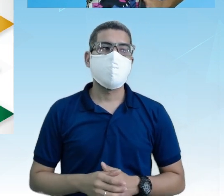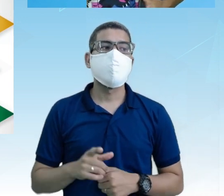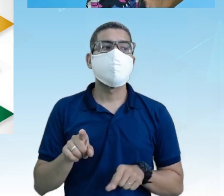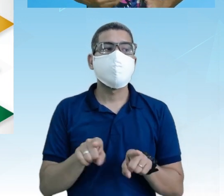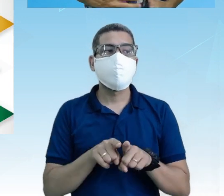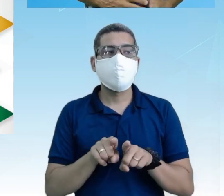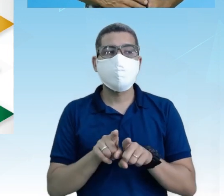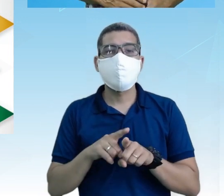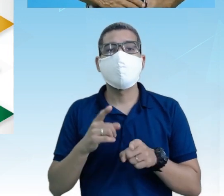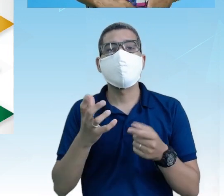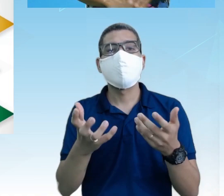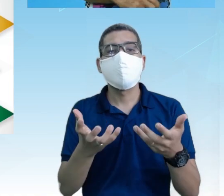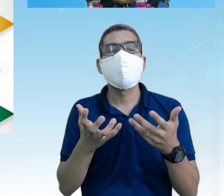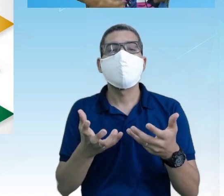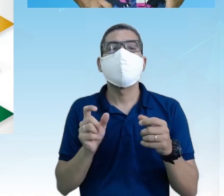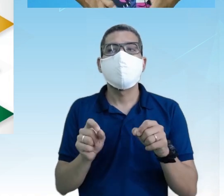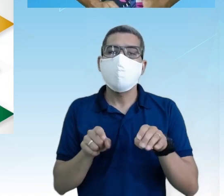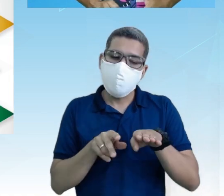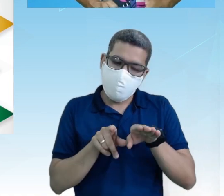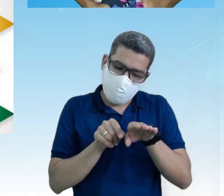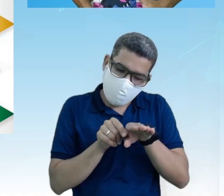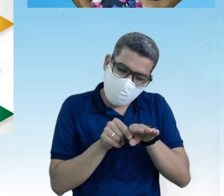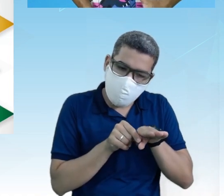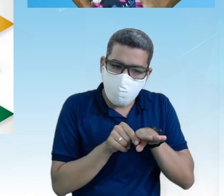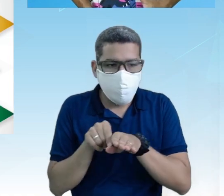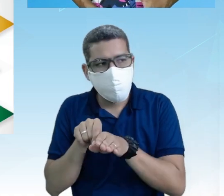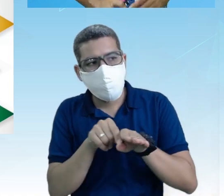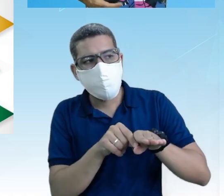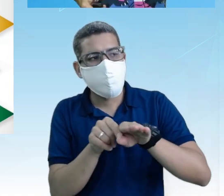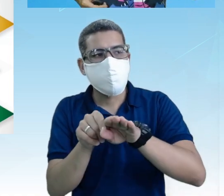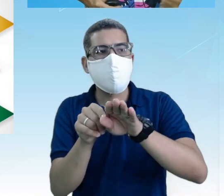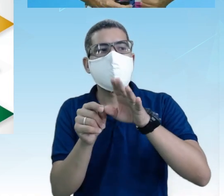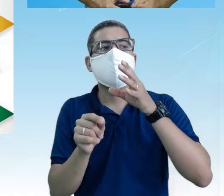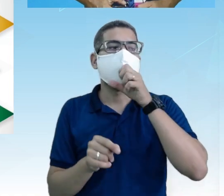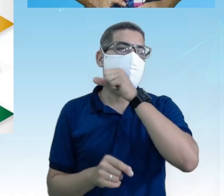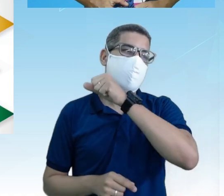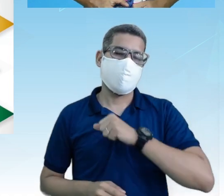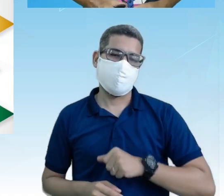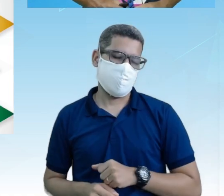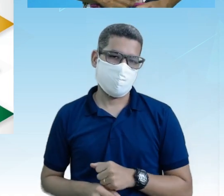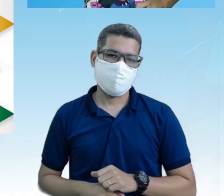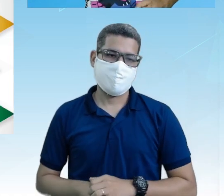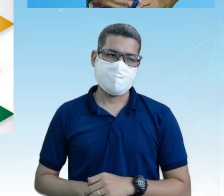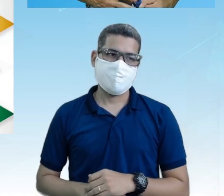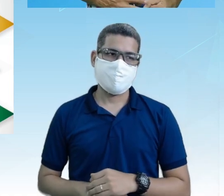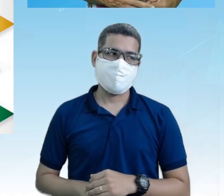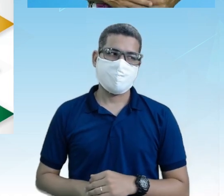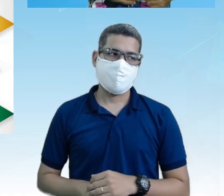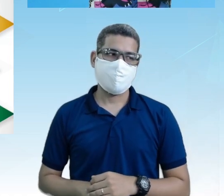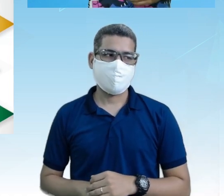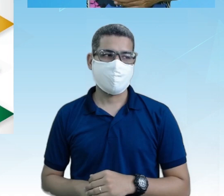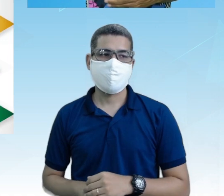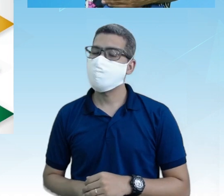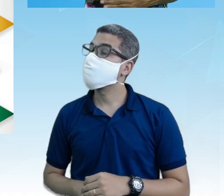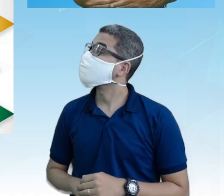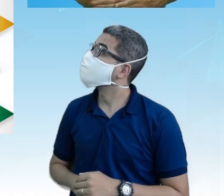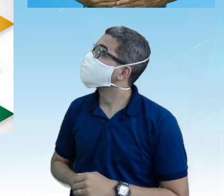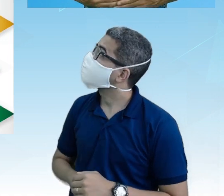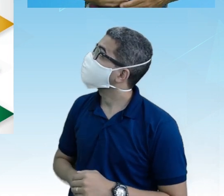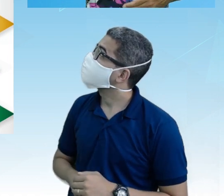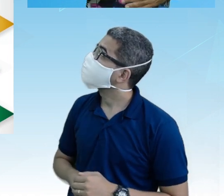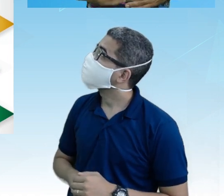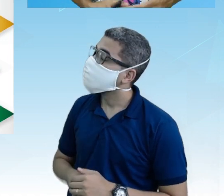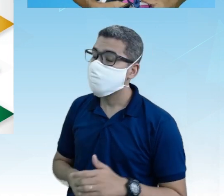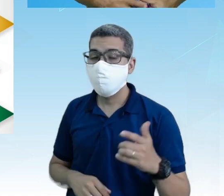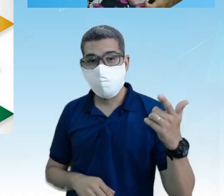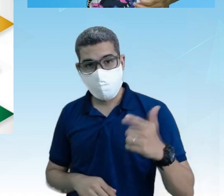se locomover com uma maior agilidade. Essa, no caso, é do comensalismo. Já o amensalismo é